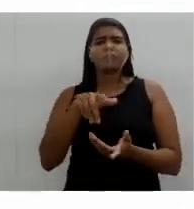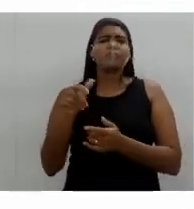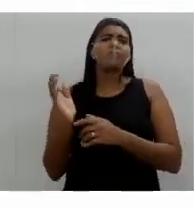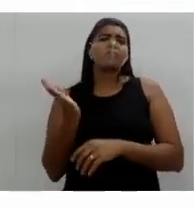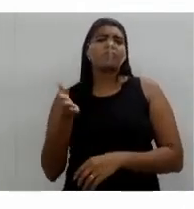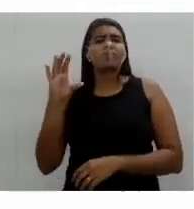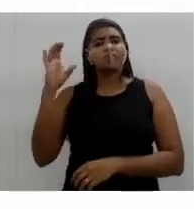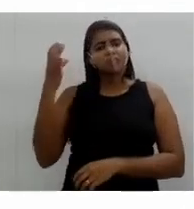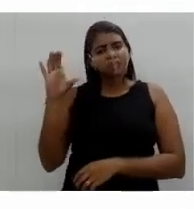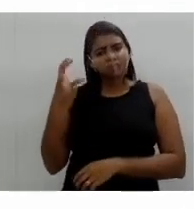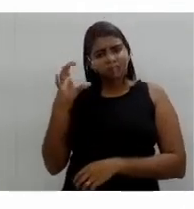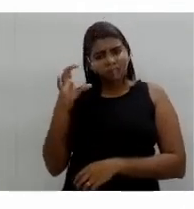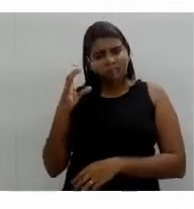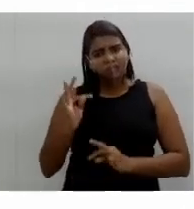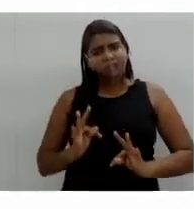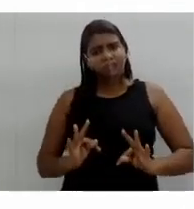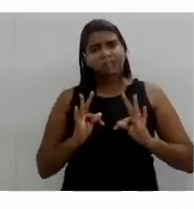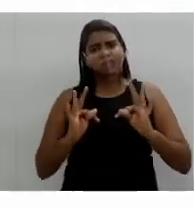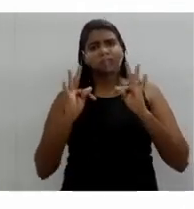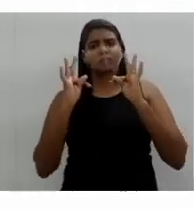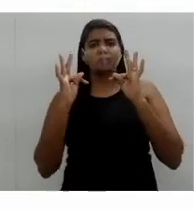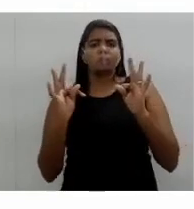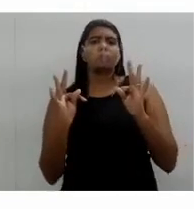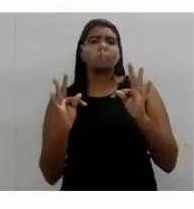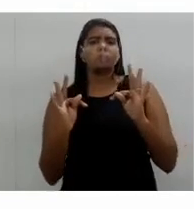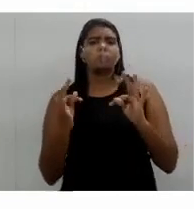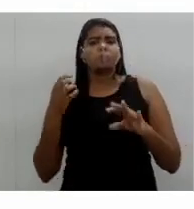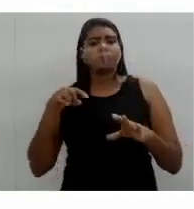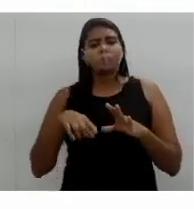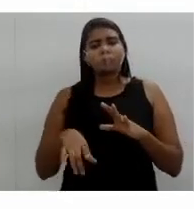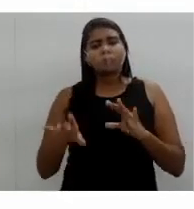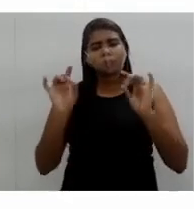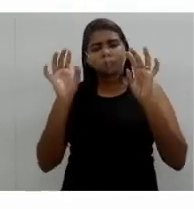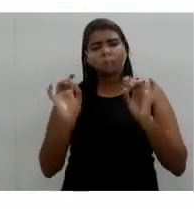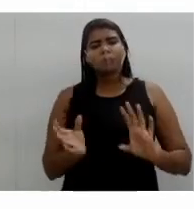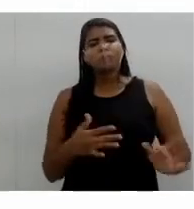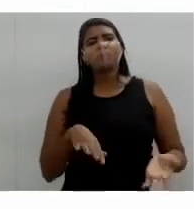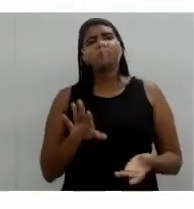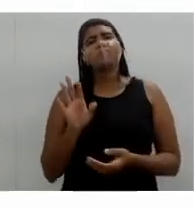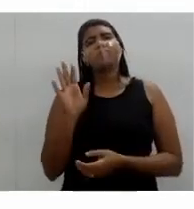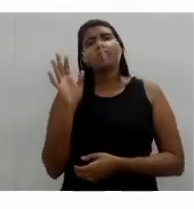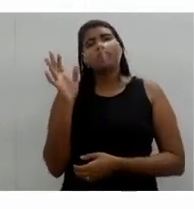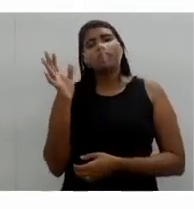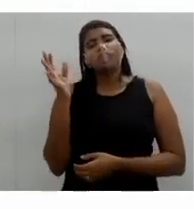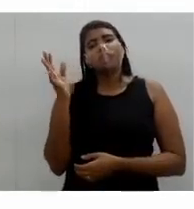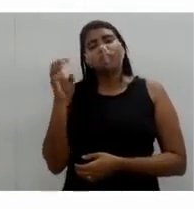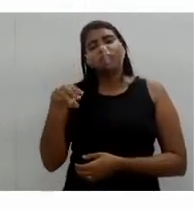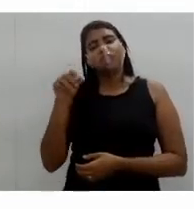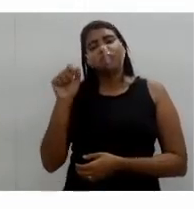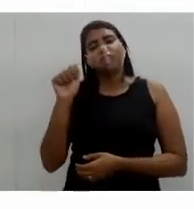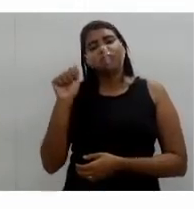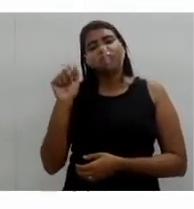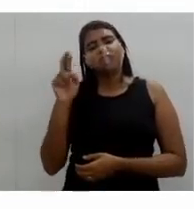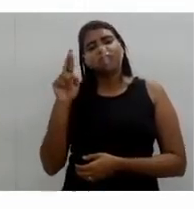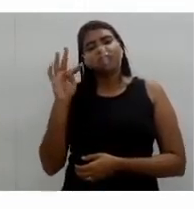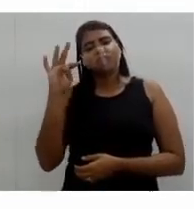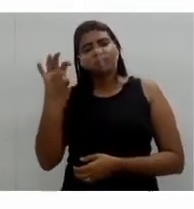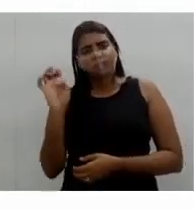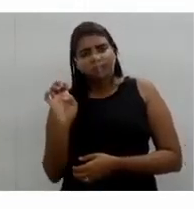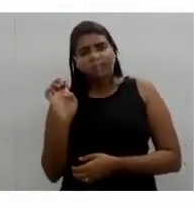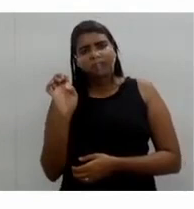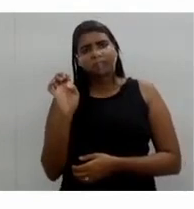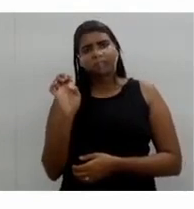da ciência, tecnologia e exploração espacial. Especialmente em Marte, eu trouxe aqui só para exemplificar